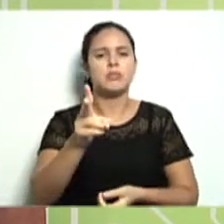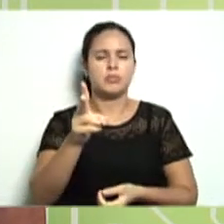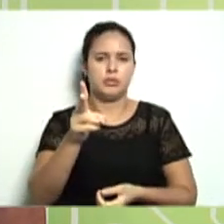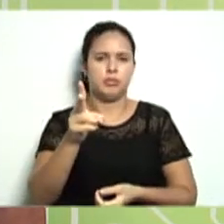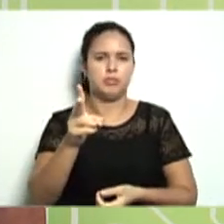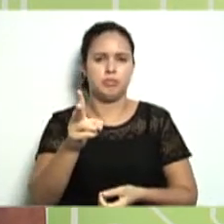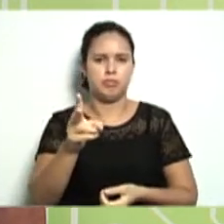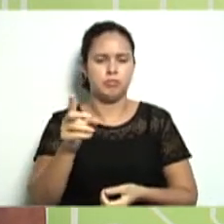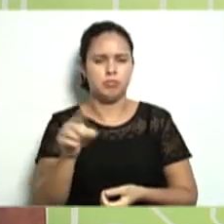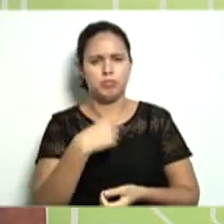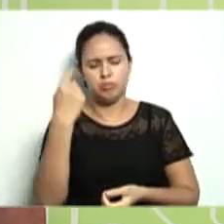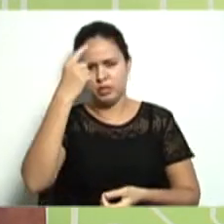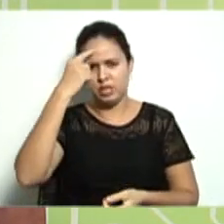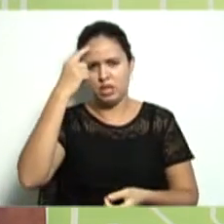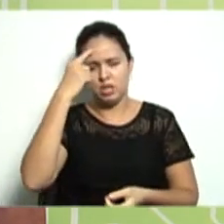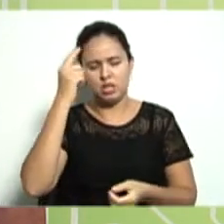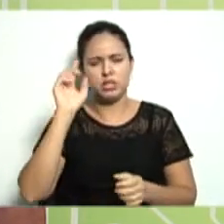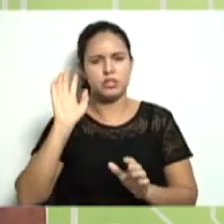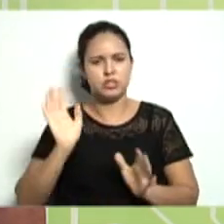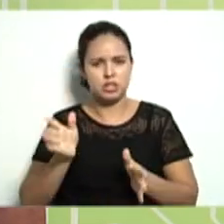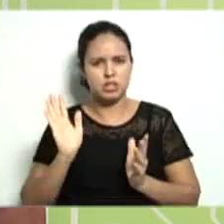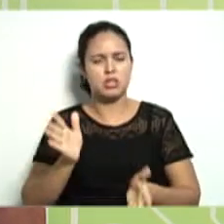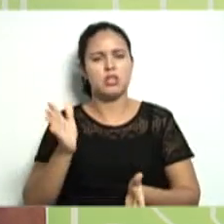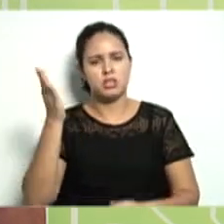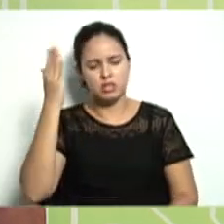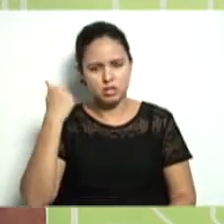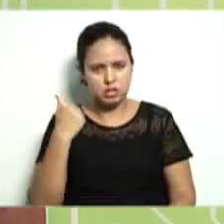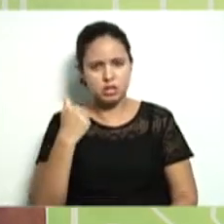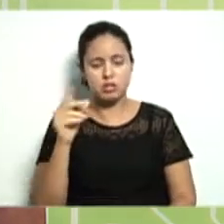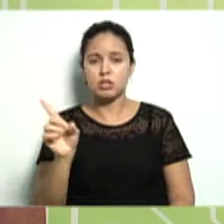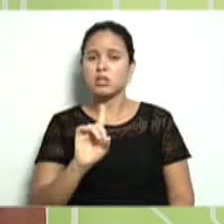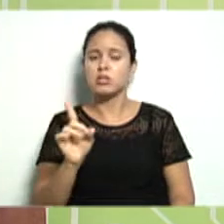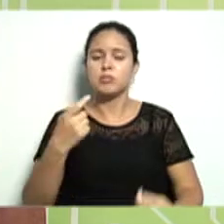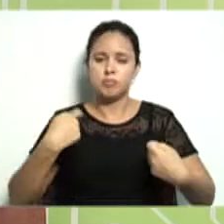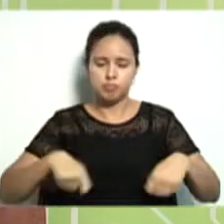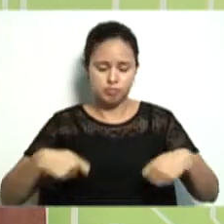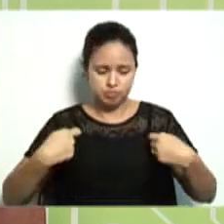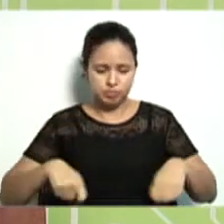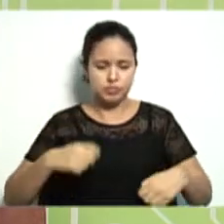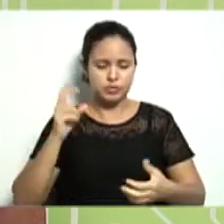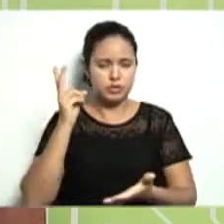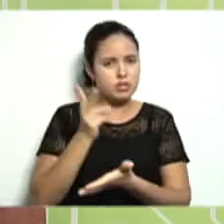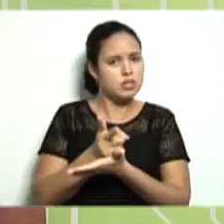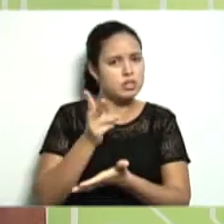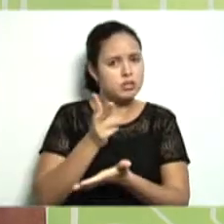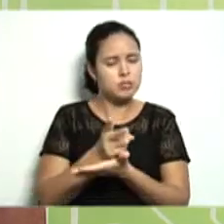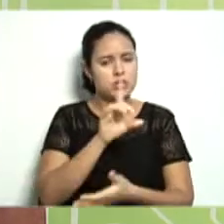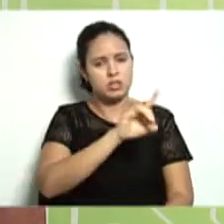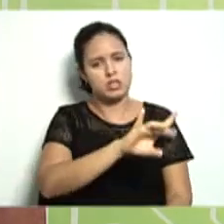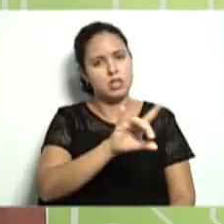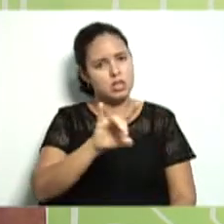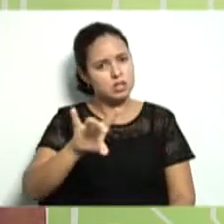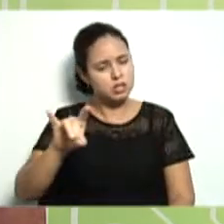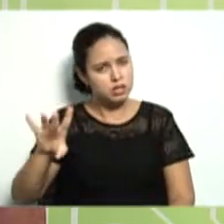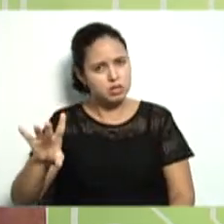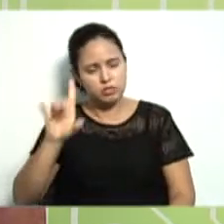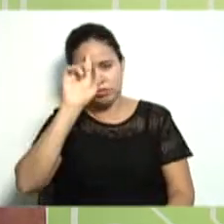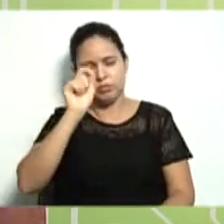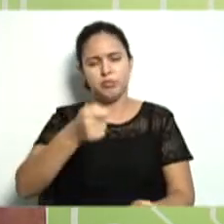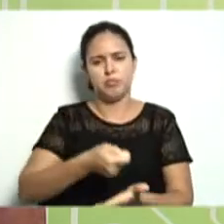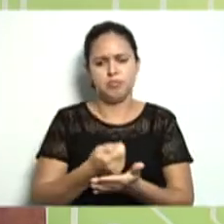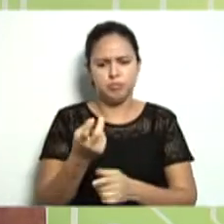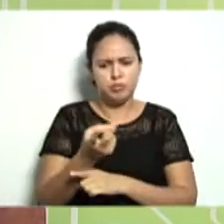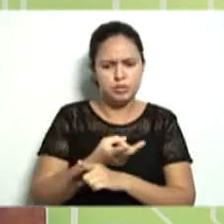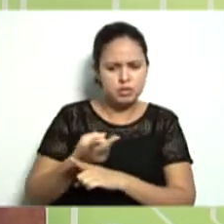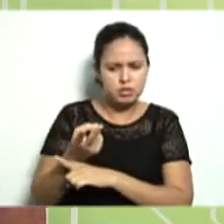já sei, já está suficiente, já consigo gerir. Não, mas precisa-se que cada um de vocês tem uma iniciativa de